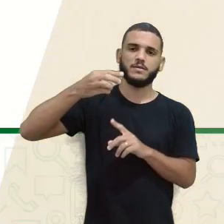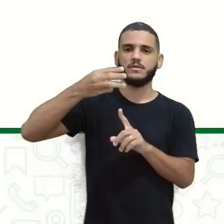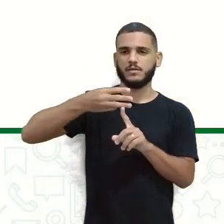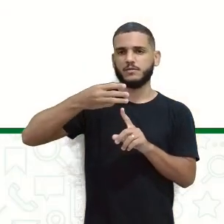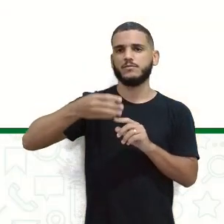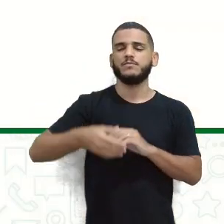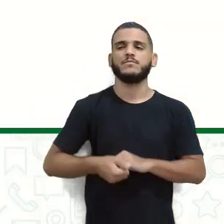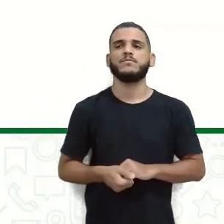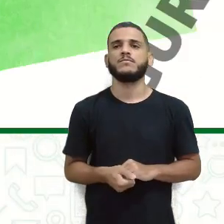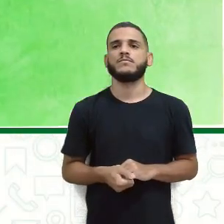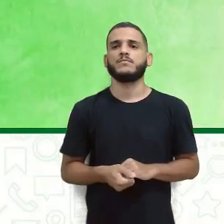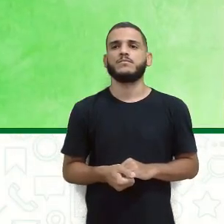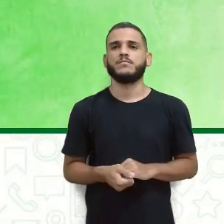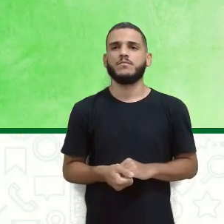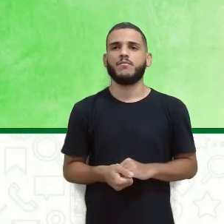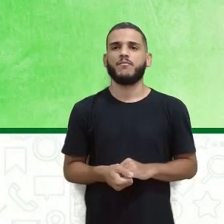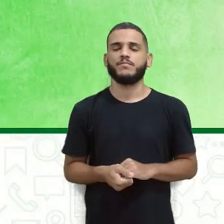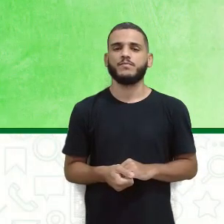cúbico.